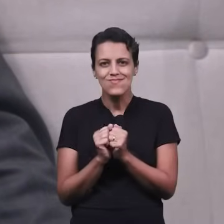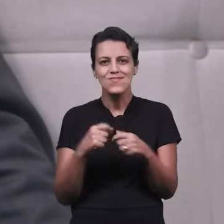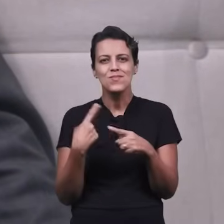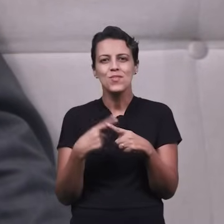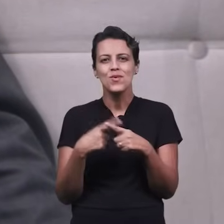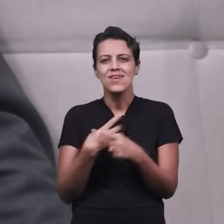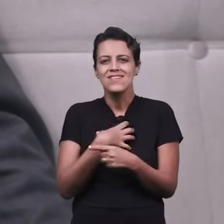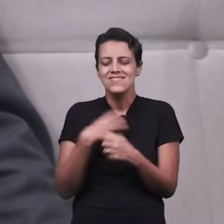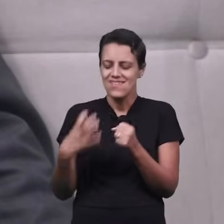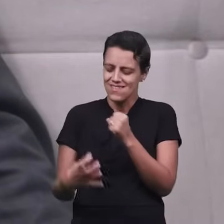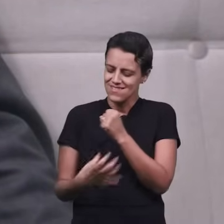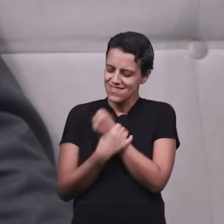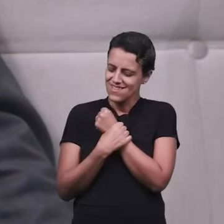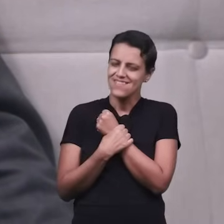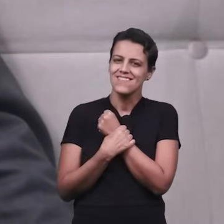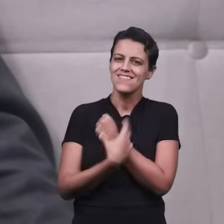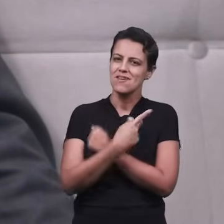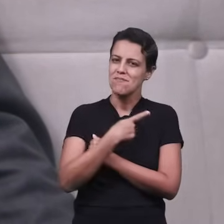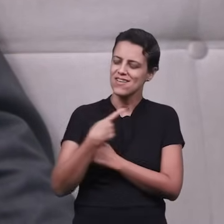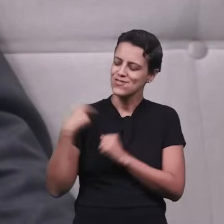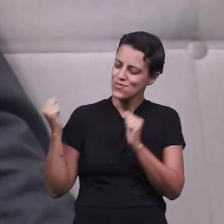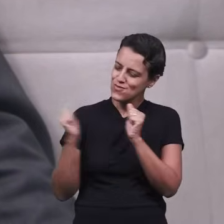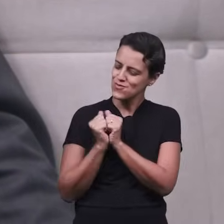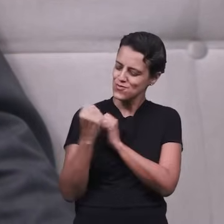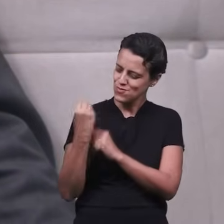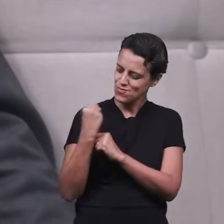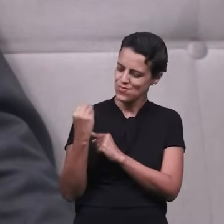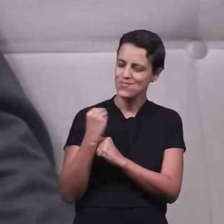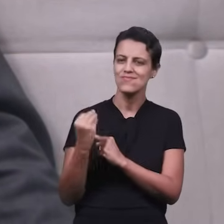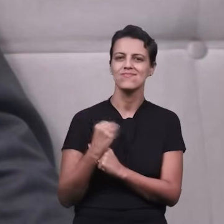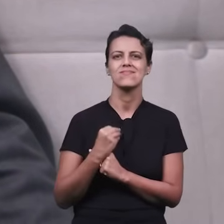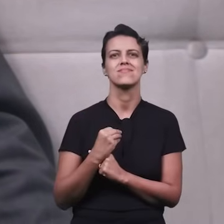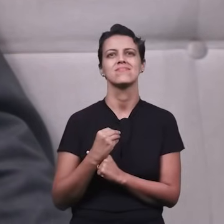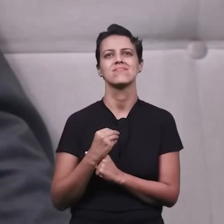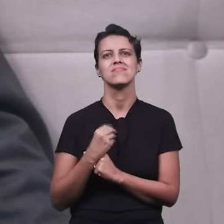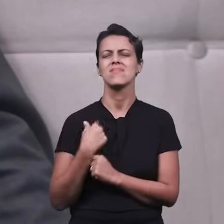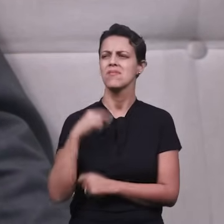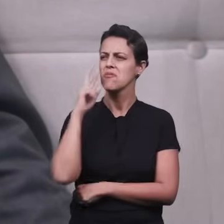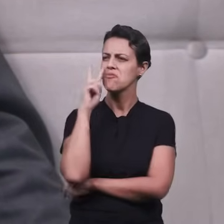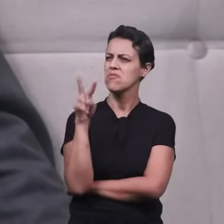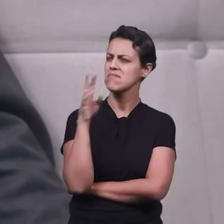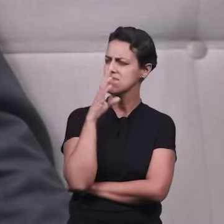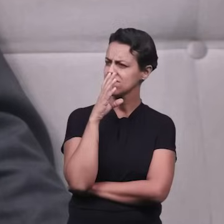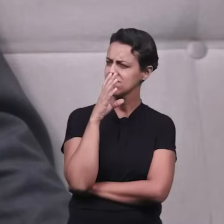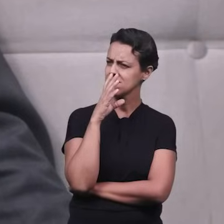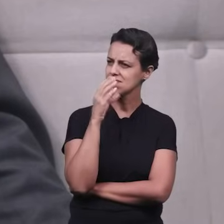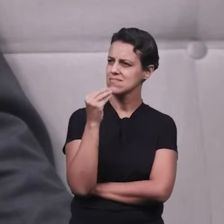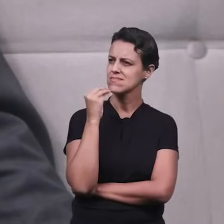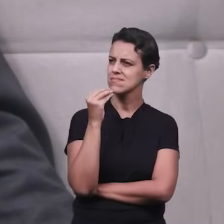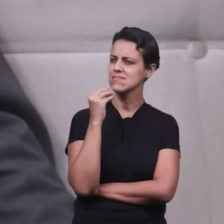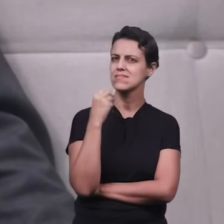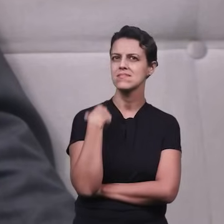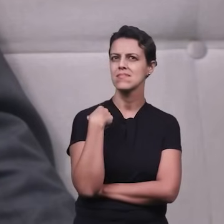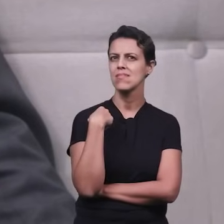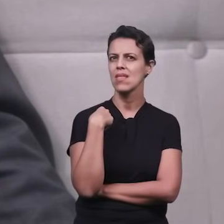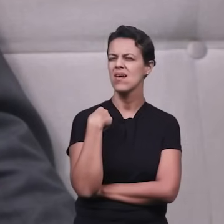está perto, vai levar, se tiver com sede, vai levar a algum lugar que tem água. Eu, sinceramente, rodando no deserto lá, rodei acho que